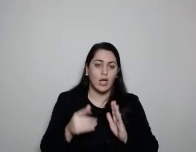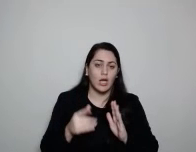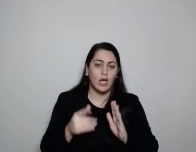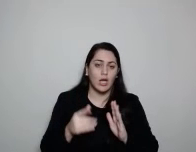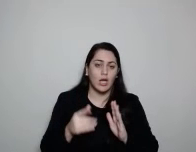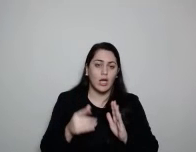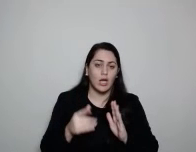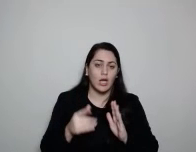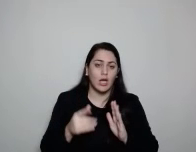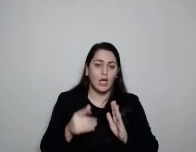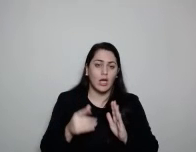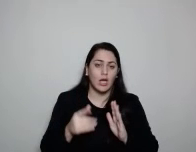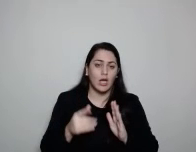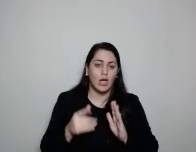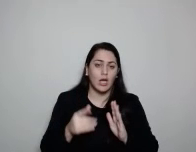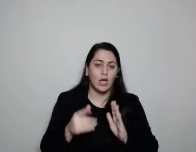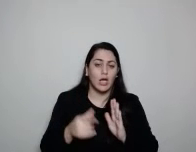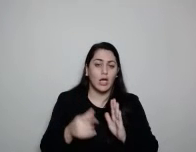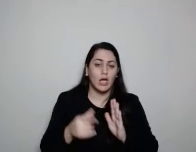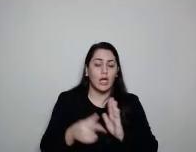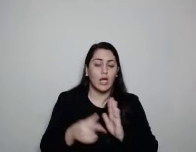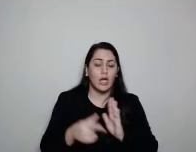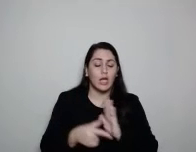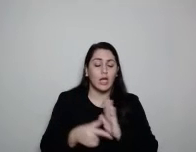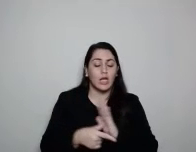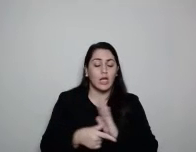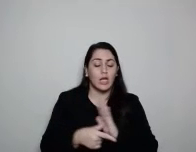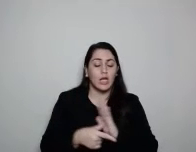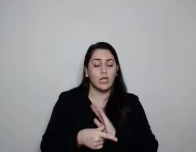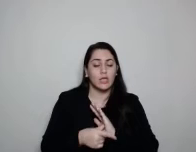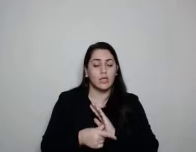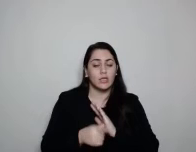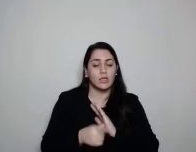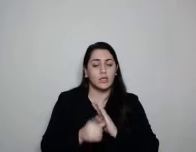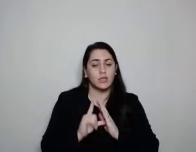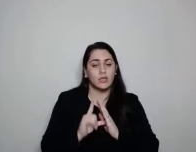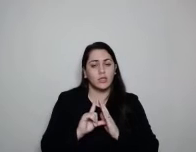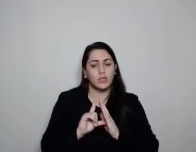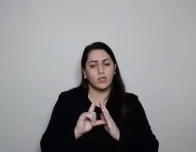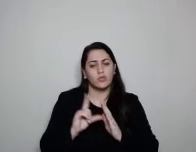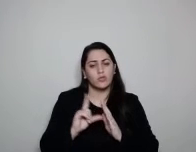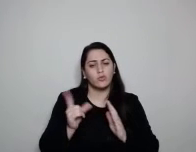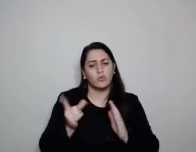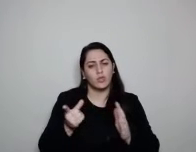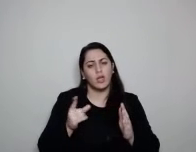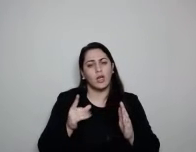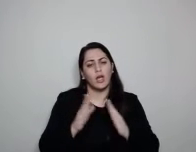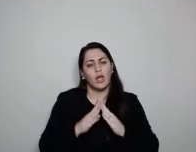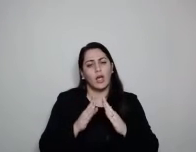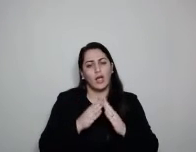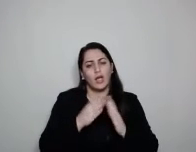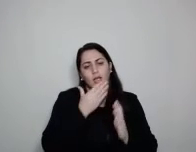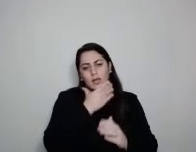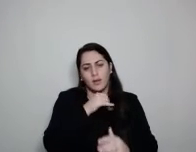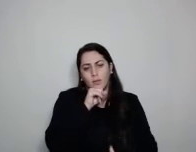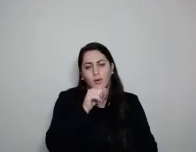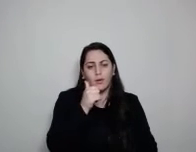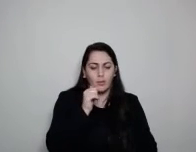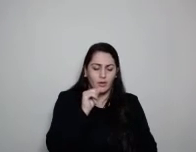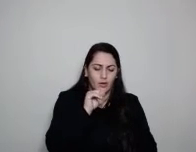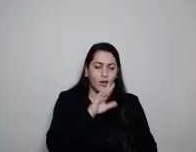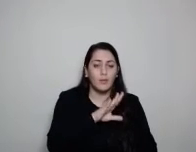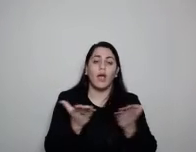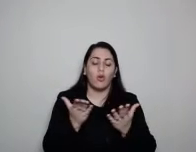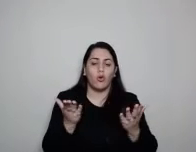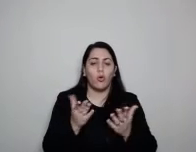plena. E estruturou tudo, inclusive com o vestuário. Eles não têm essa troca de malinhas, né?